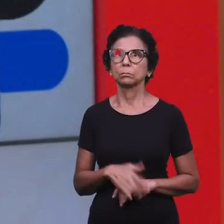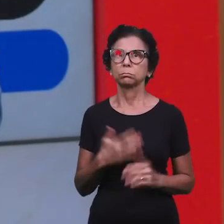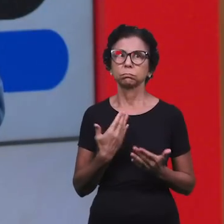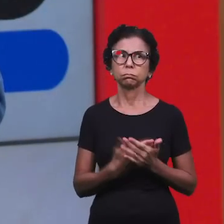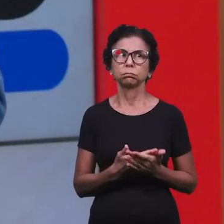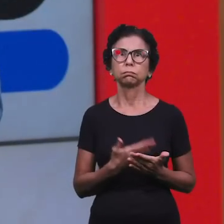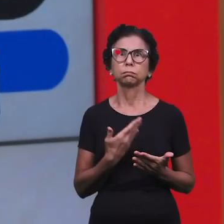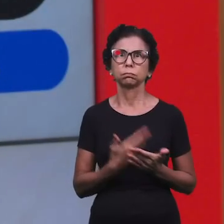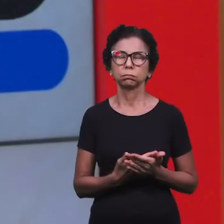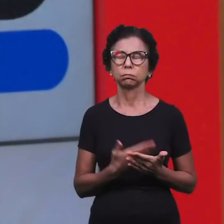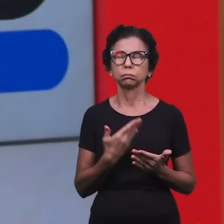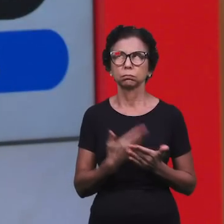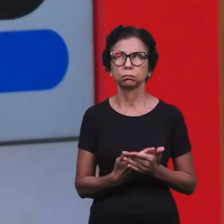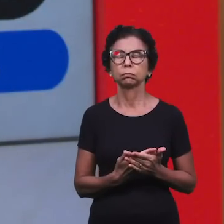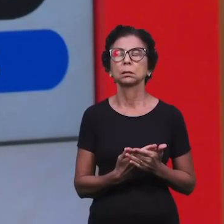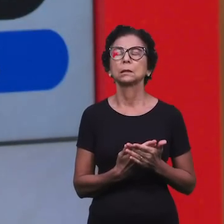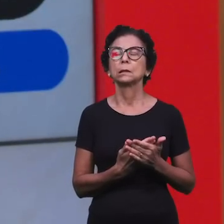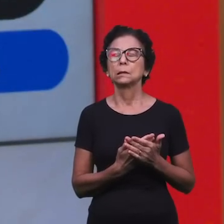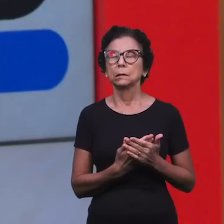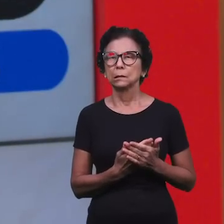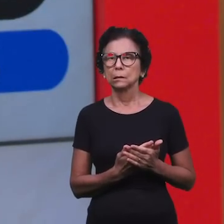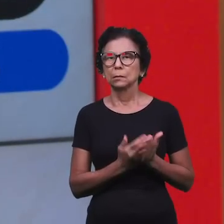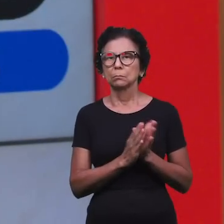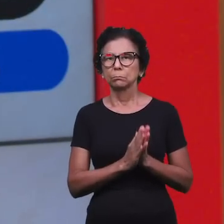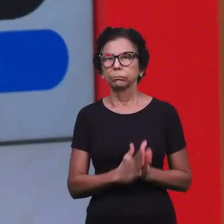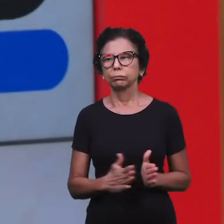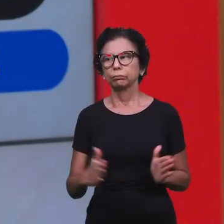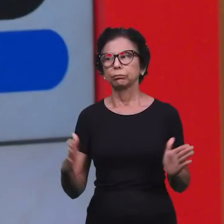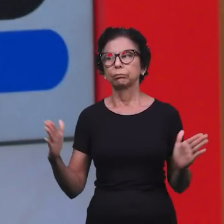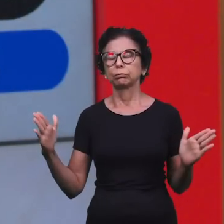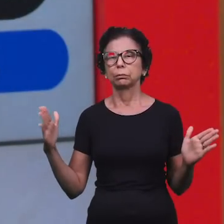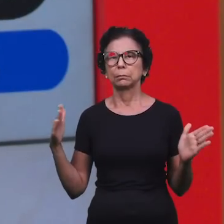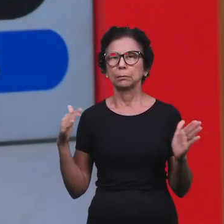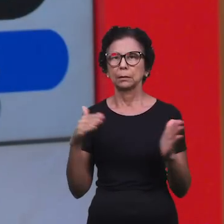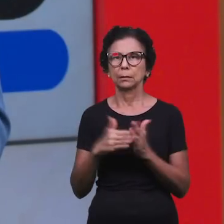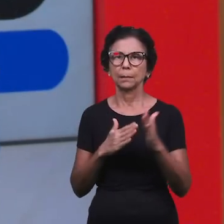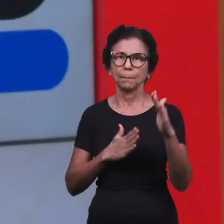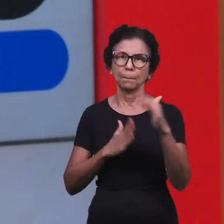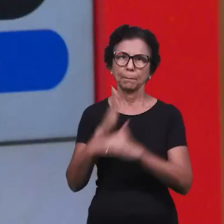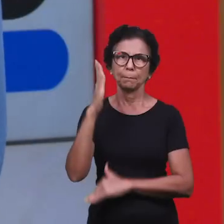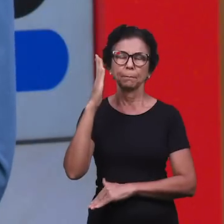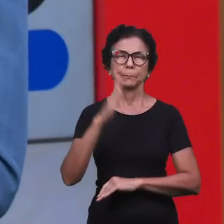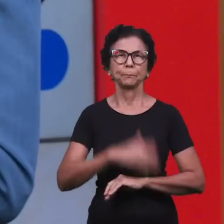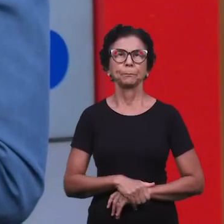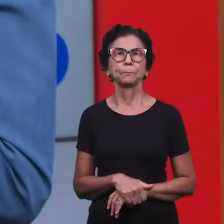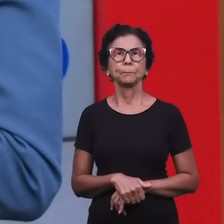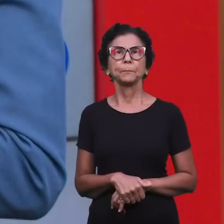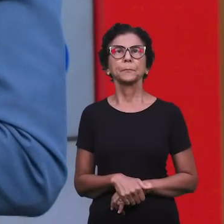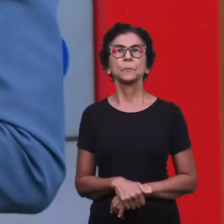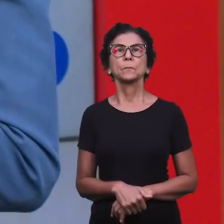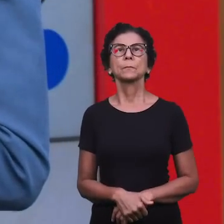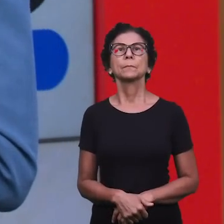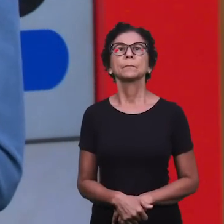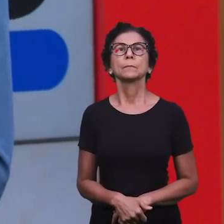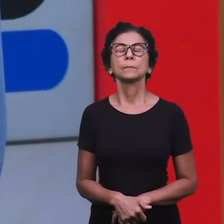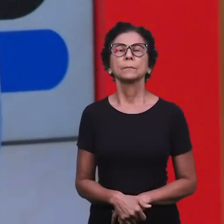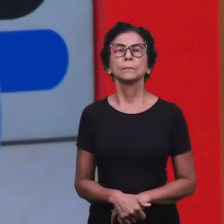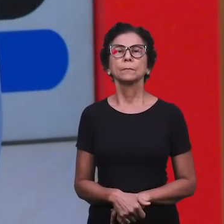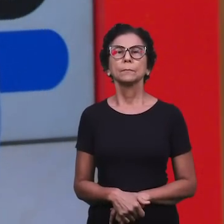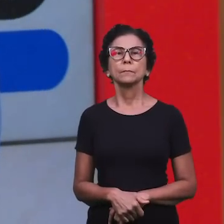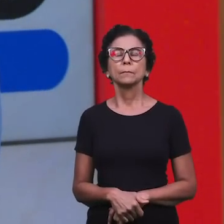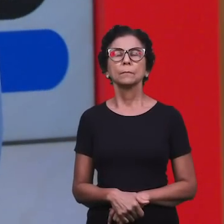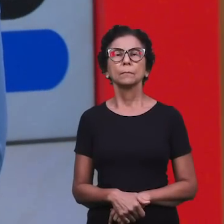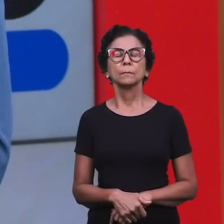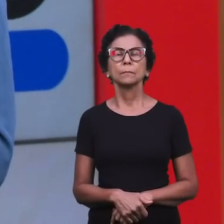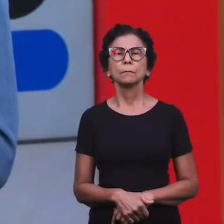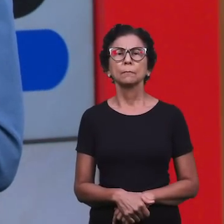durar muito tempo, até você conseguir ser efetivamente aprovado, tá ok? Então vamos lá, ó. Como que a gente tem disciplina